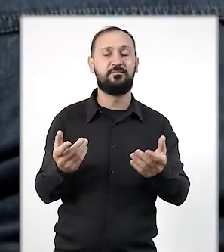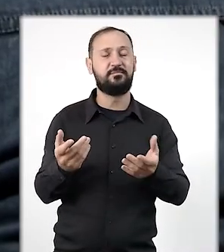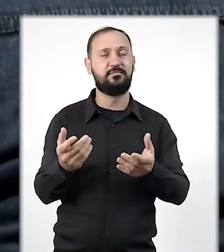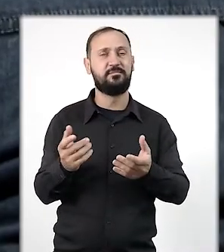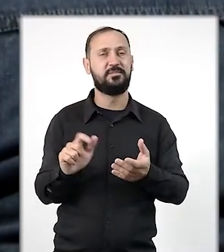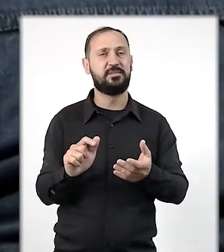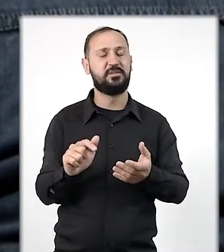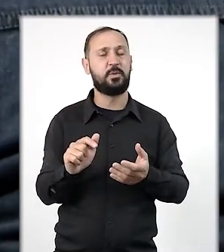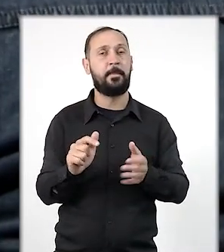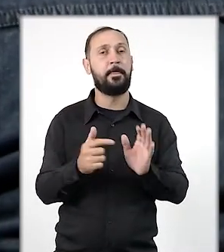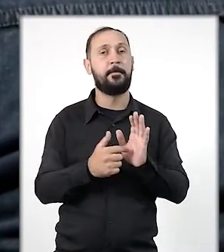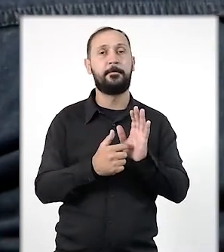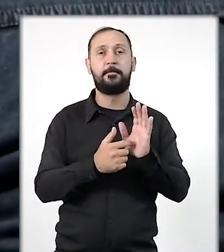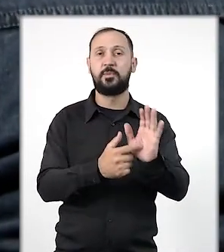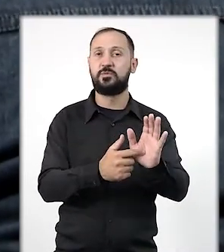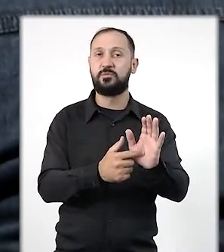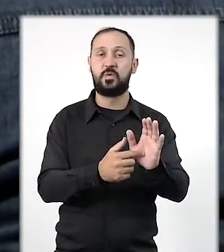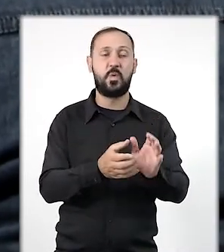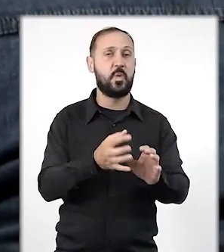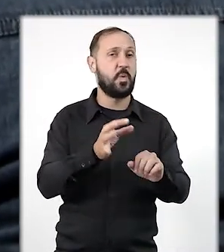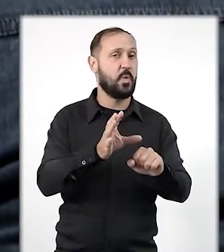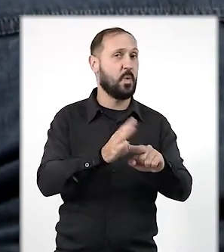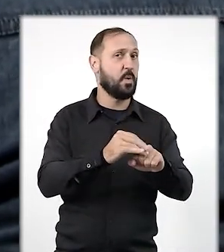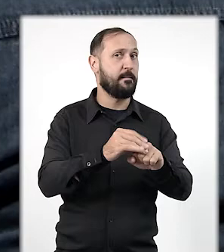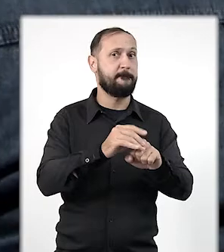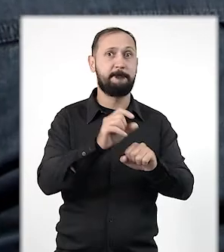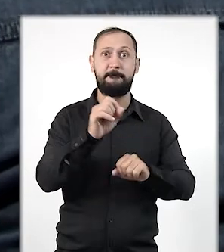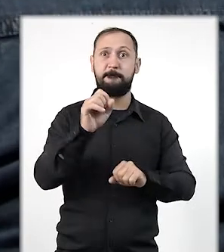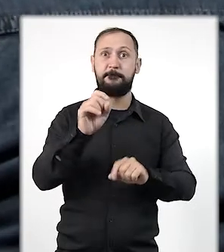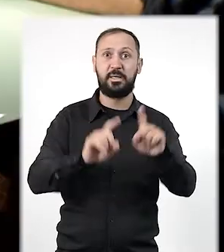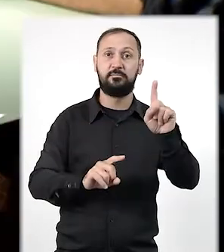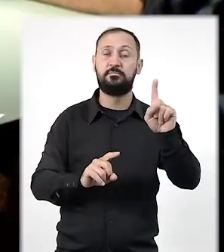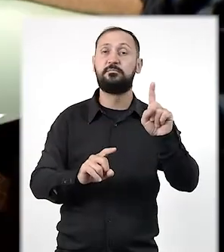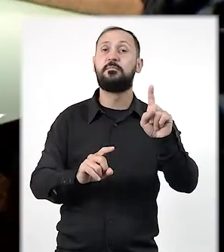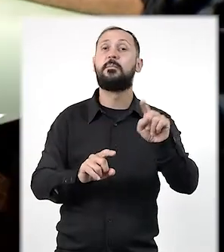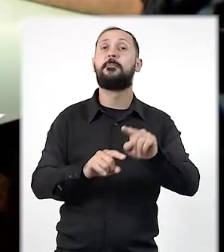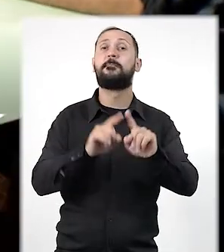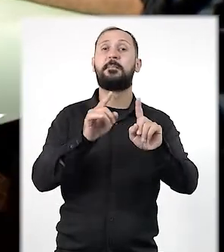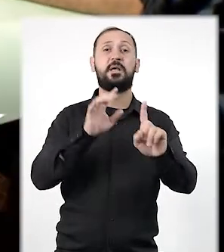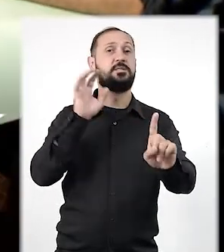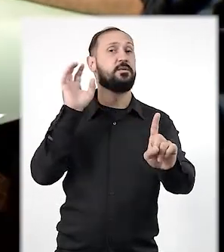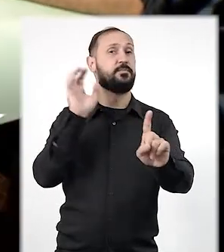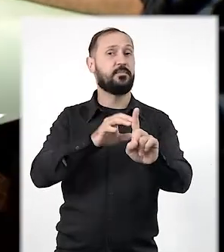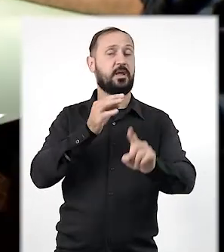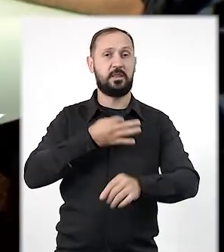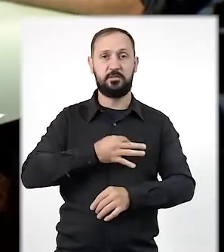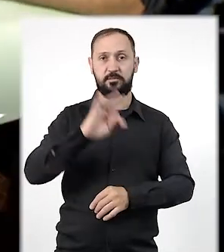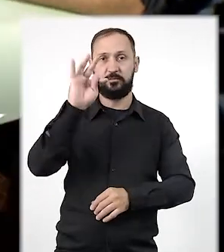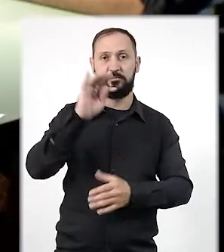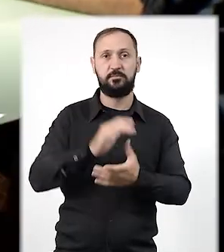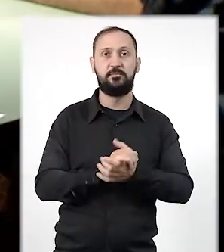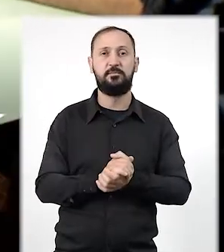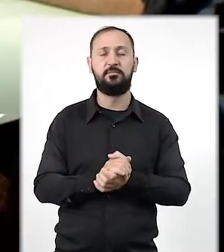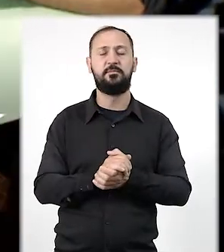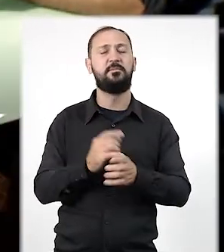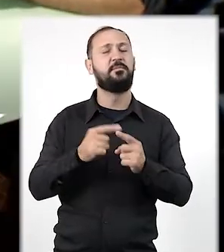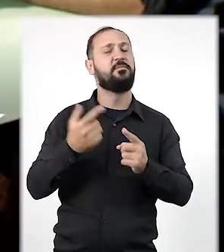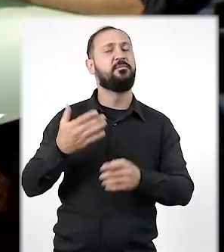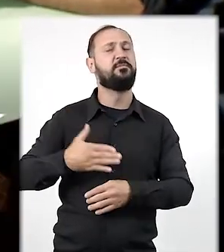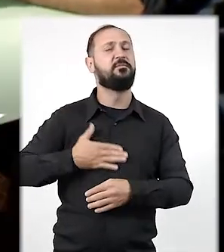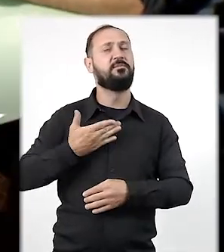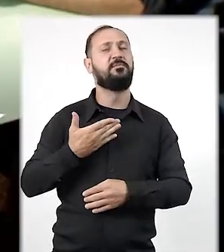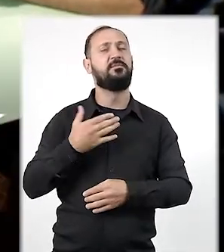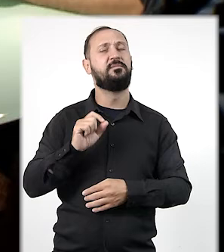se mostraram com um nível de conhecimento mais elevado, mesmo com mais expostos à testosterona. Por que isso é surpresa? A